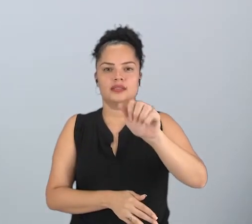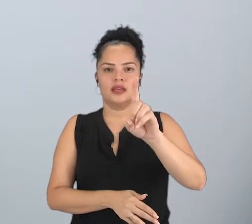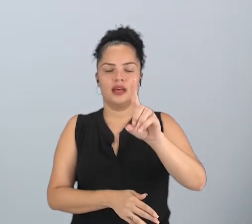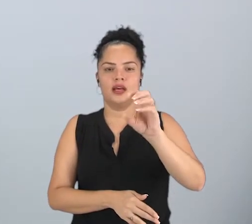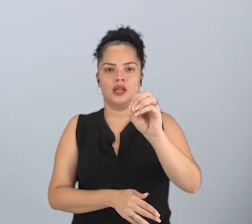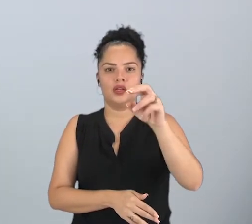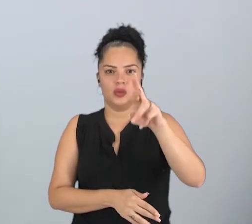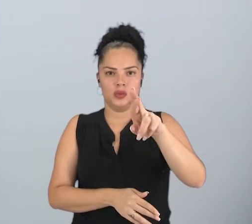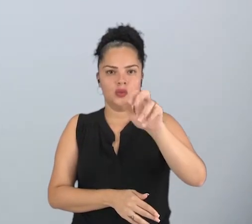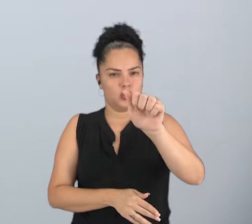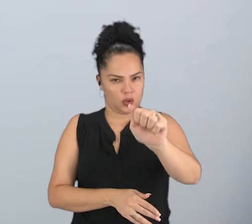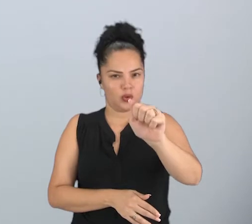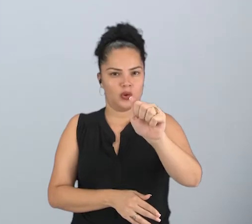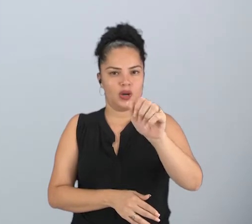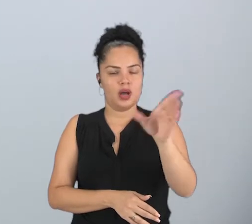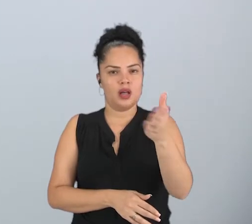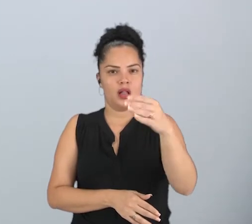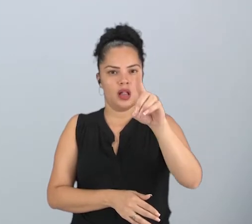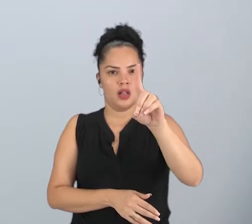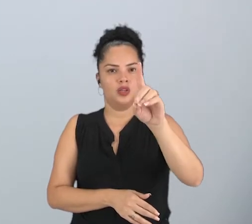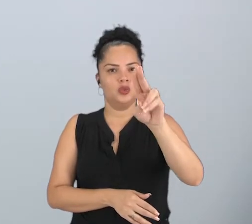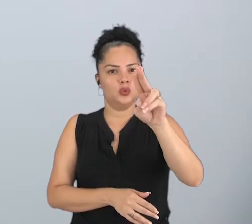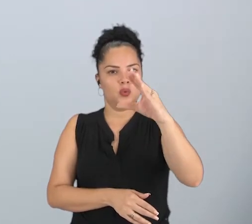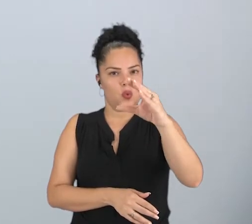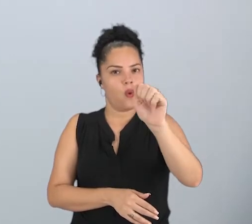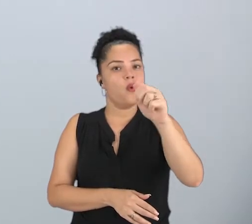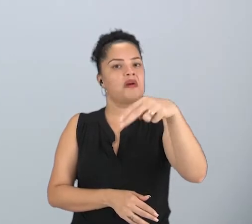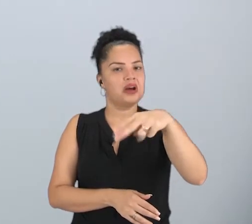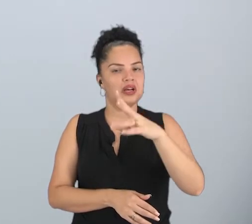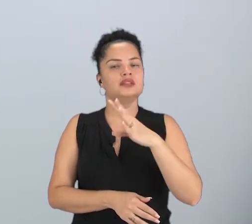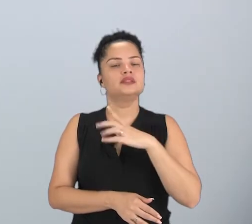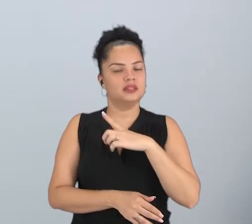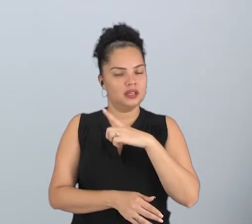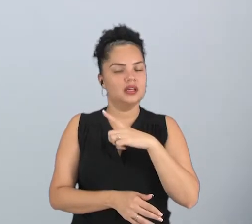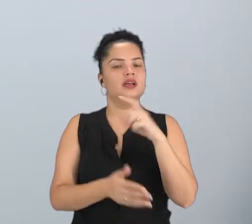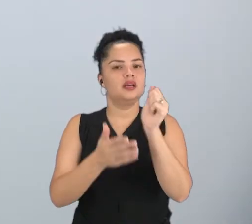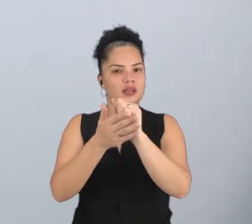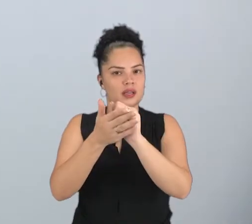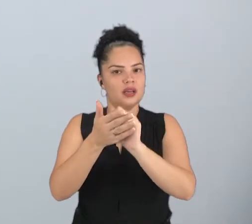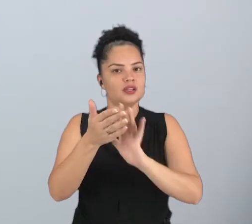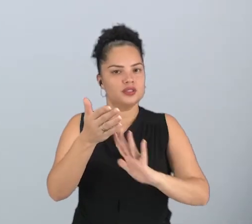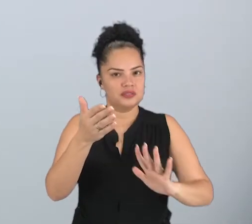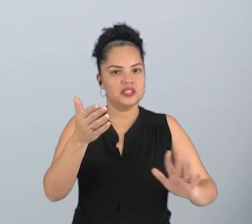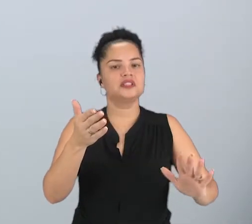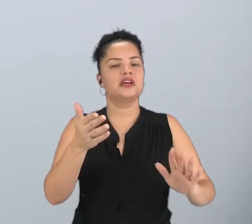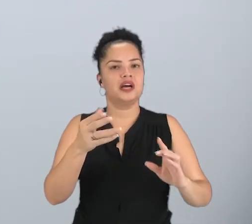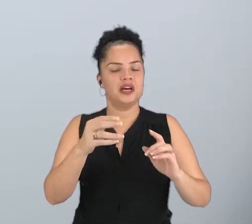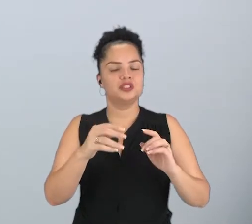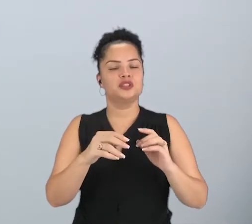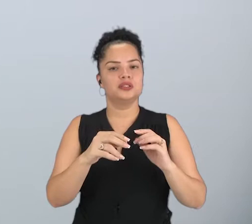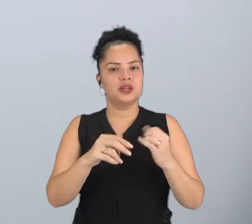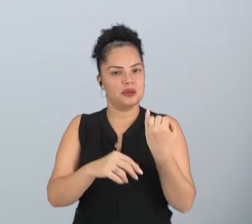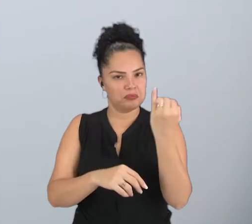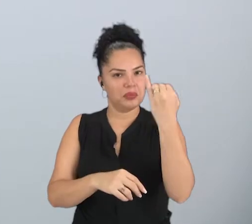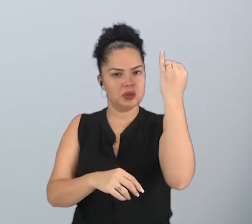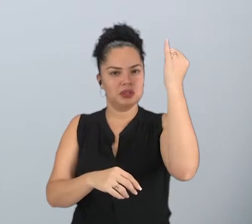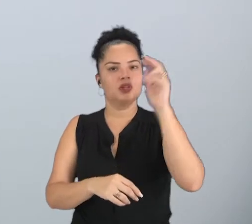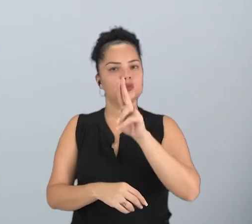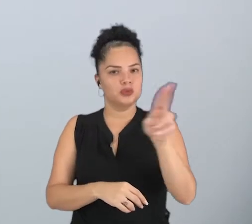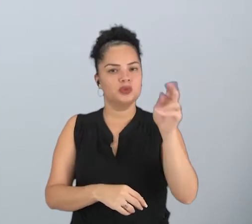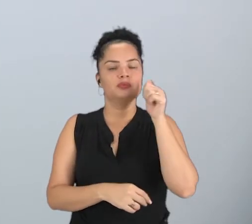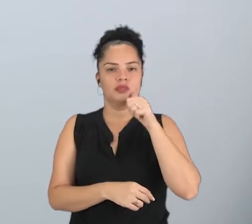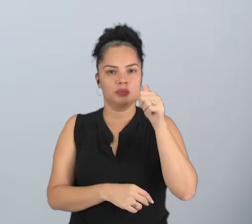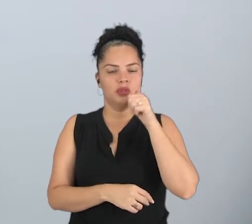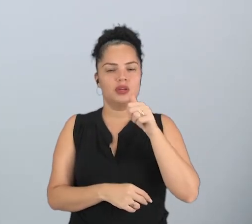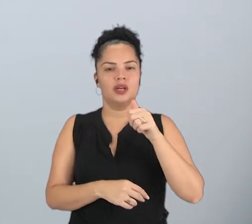Duncan. Lembre-se desse nome, às vezes até em Enem, gente, cai esse nome falando sobre essa mulher. E ela vai